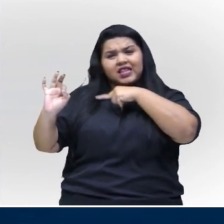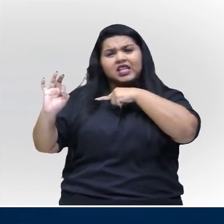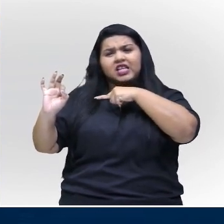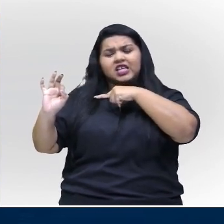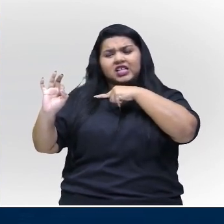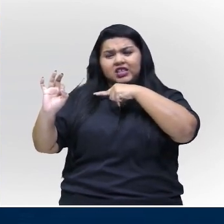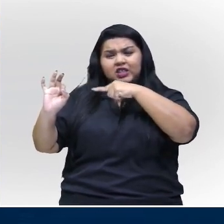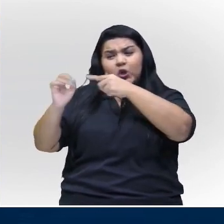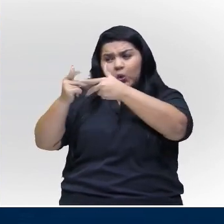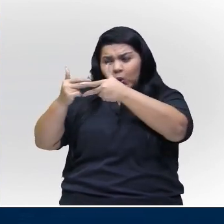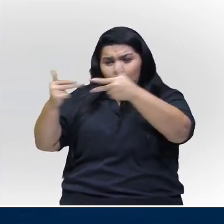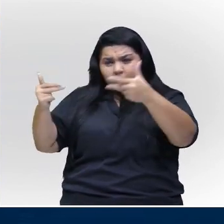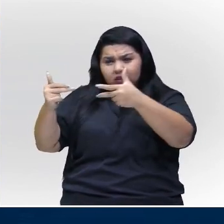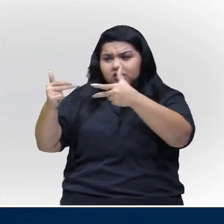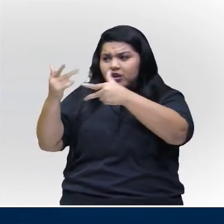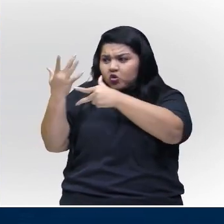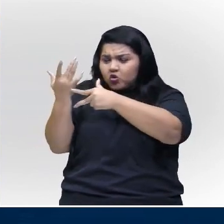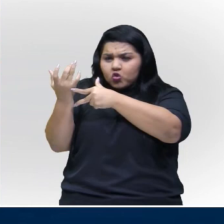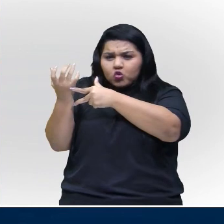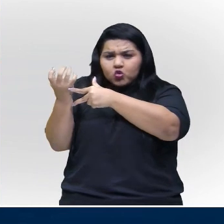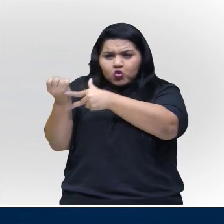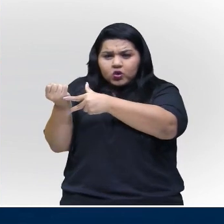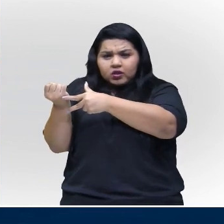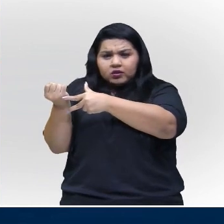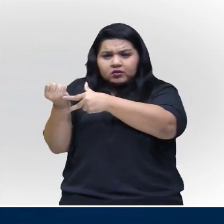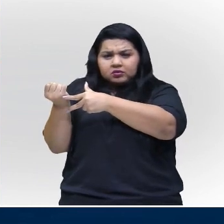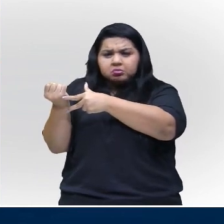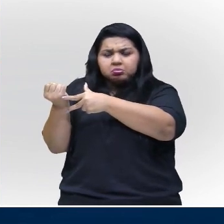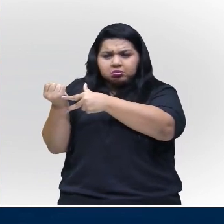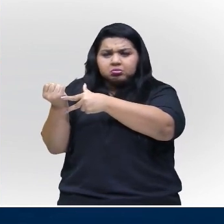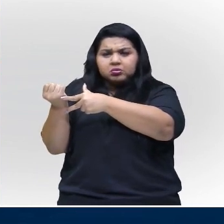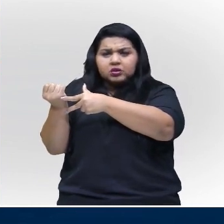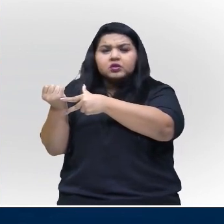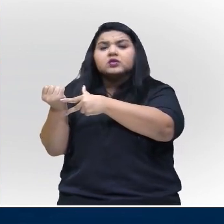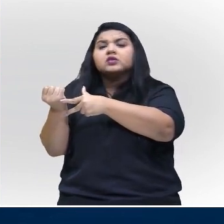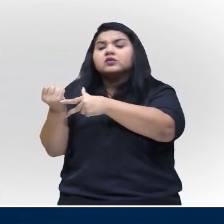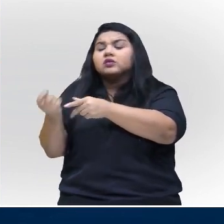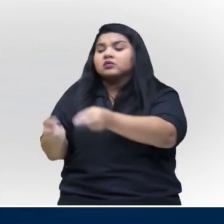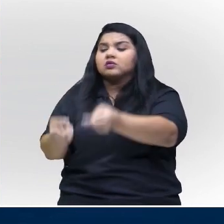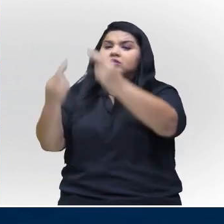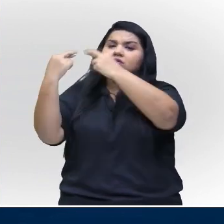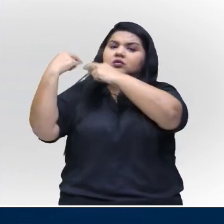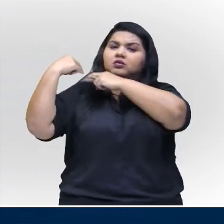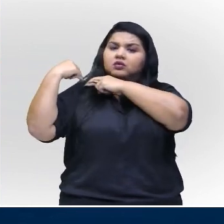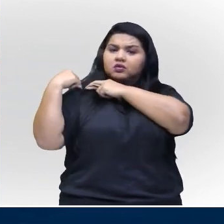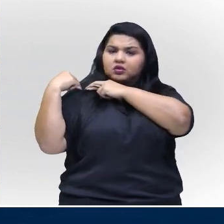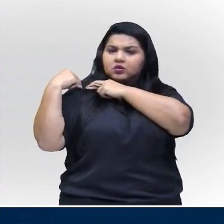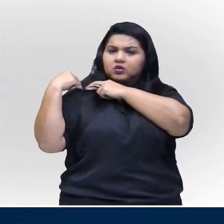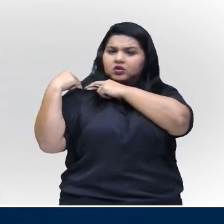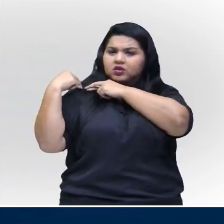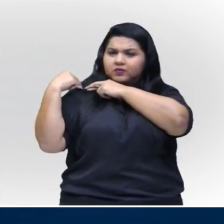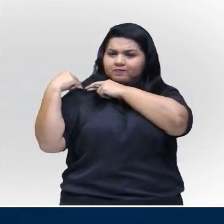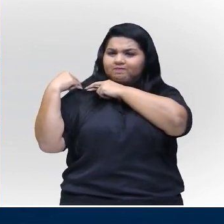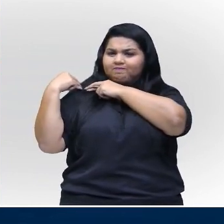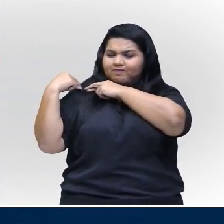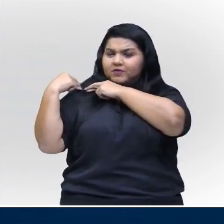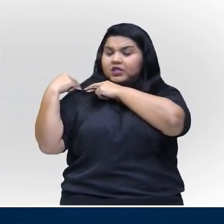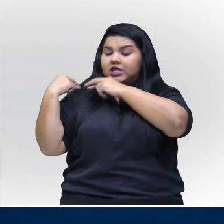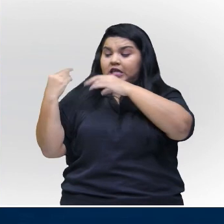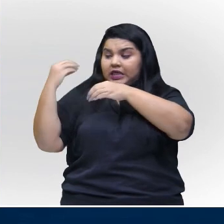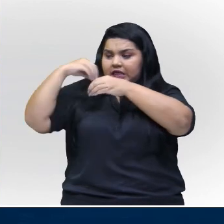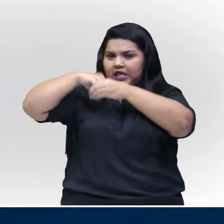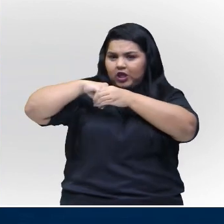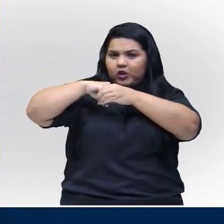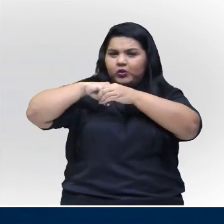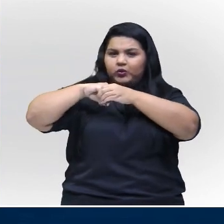capazes de digerir substâncias orgânicas. São as responsáveis pela digestão intracelular e a